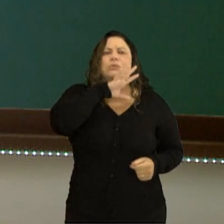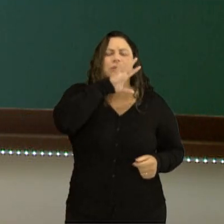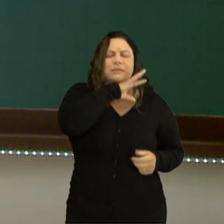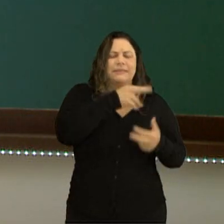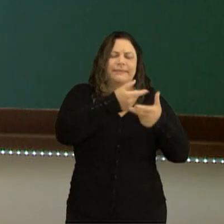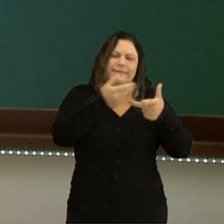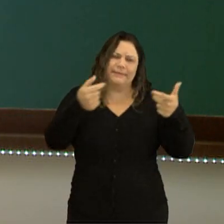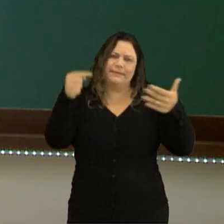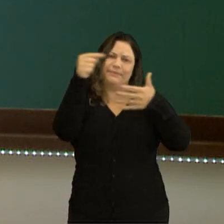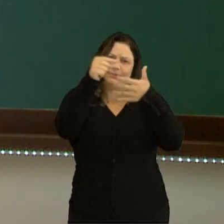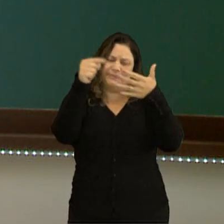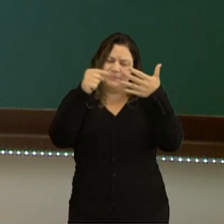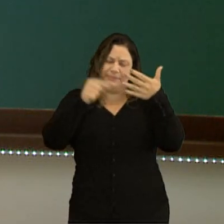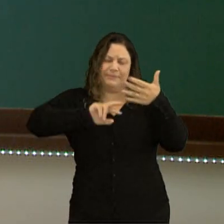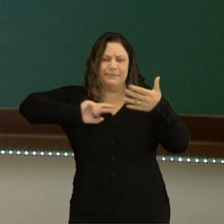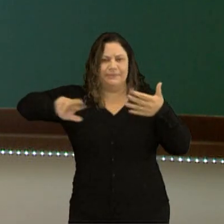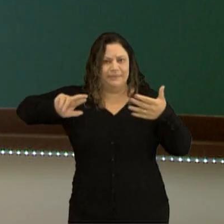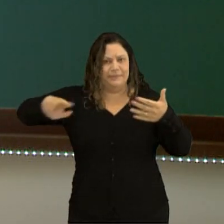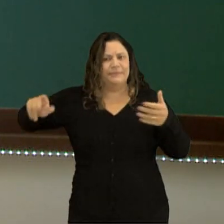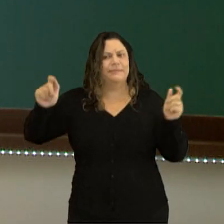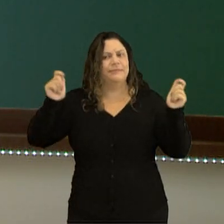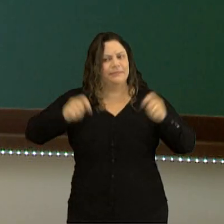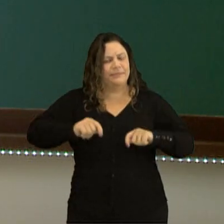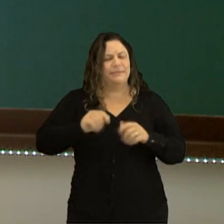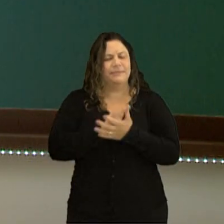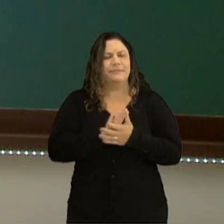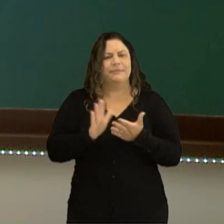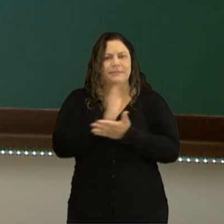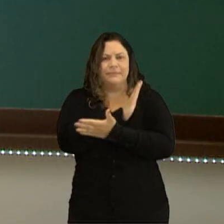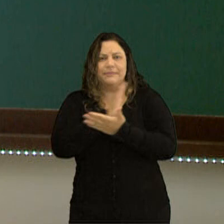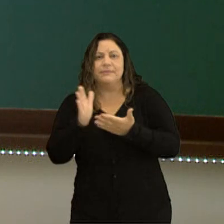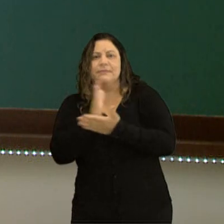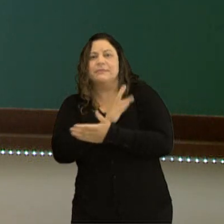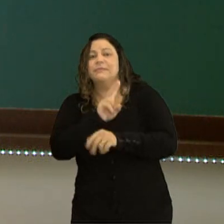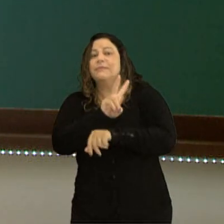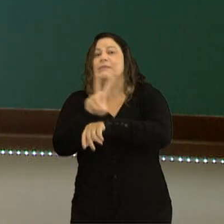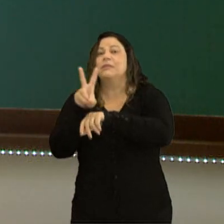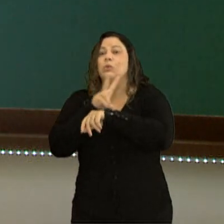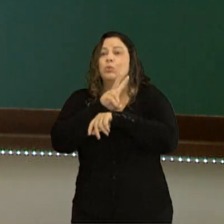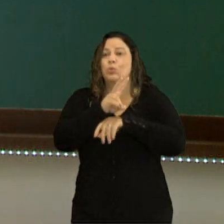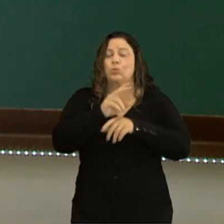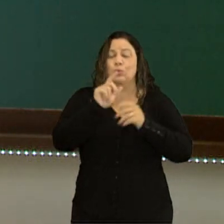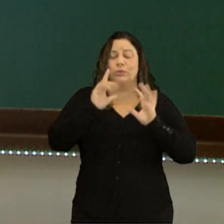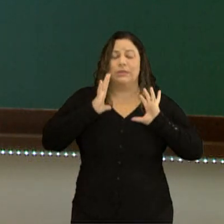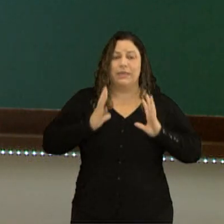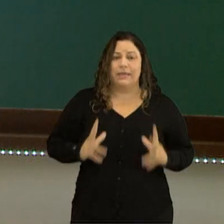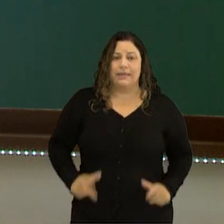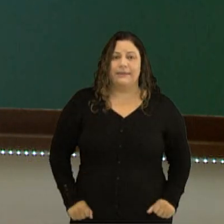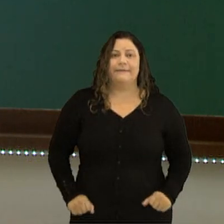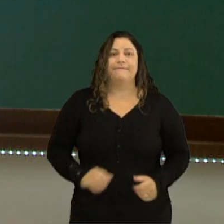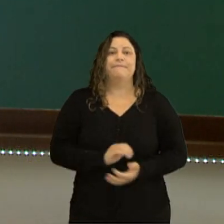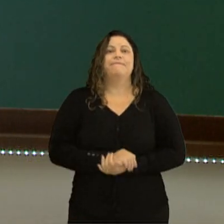outra espécie e nós precisamos ter essa separação e cuidar da nossa higiene quanto a isso, certo?